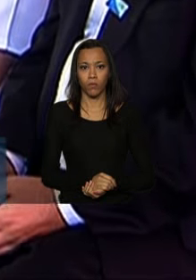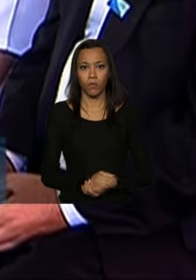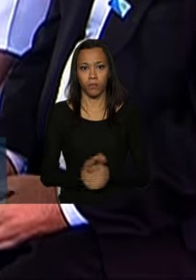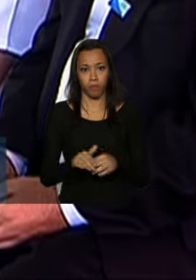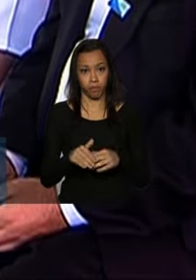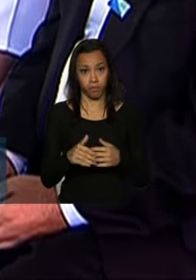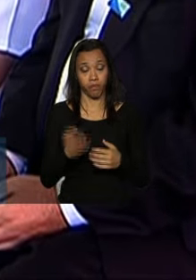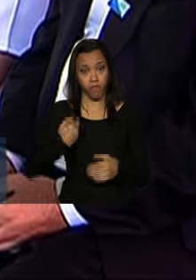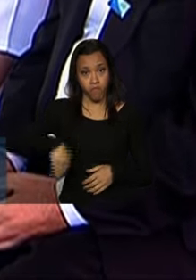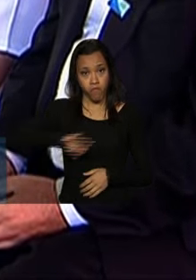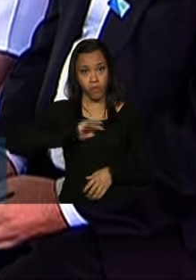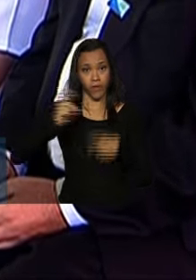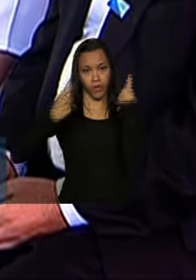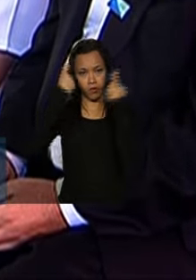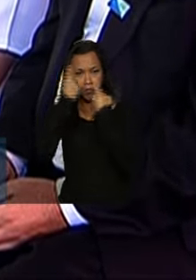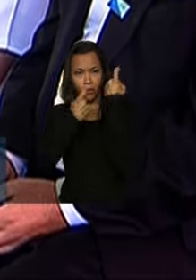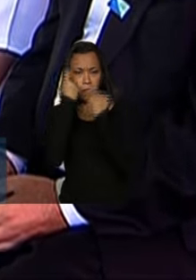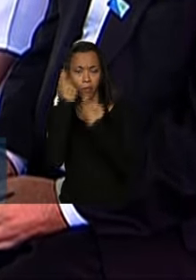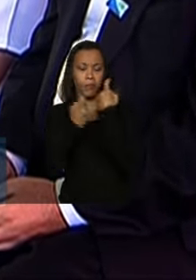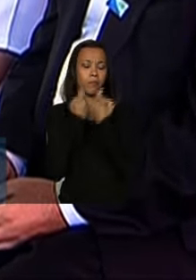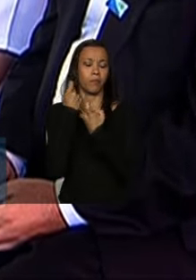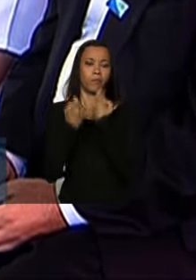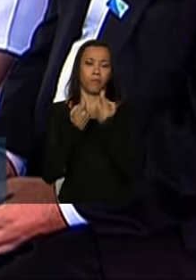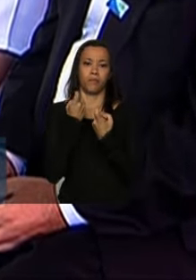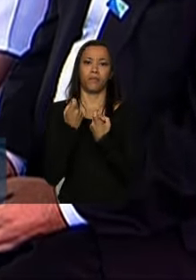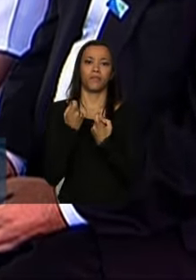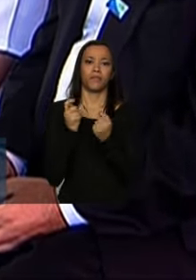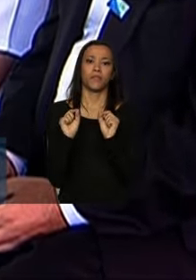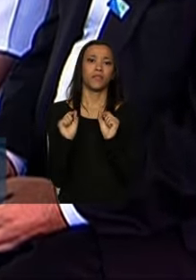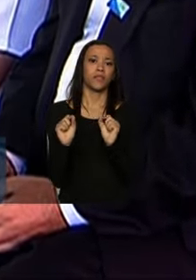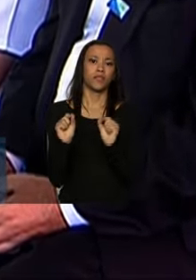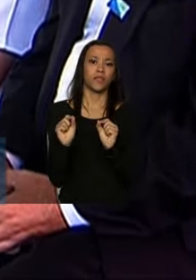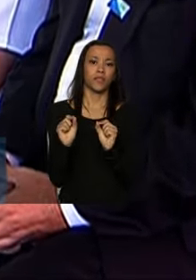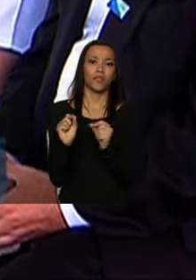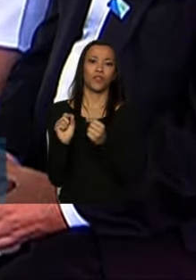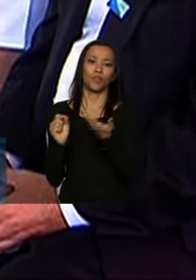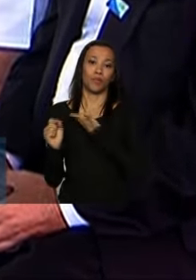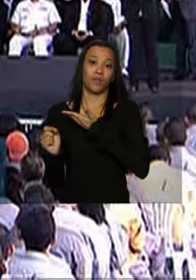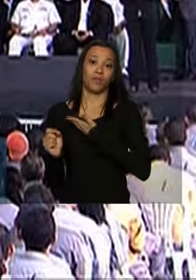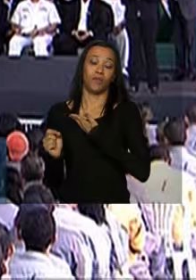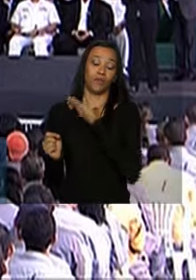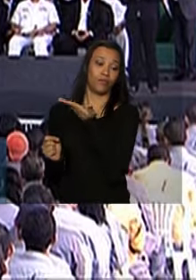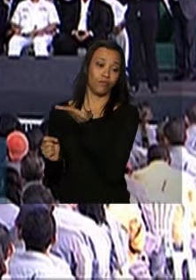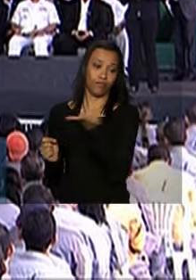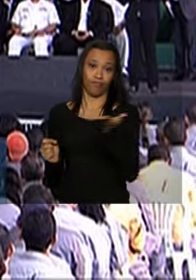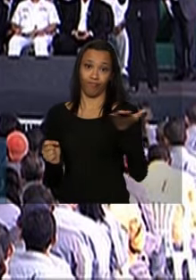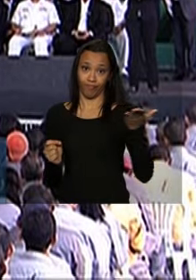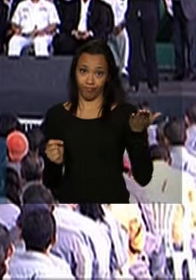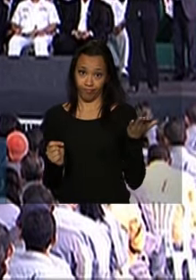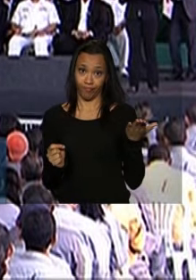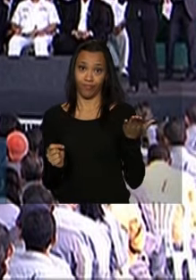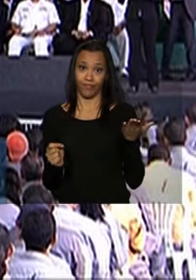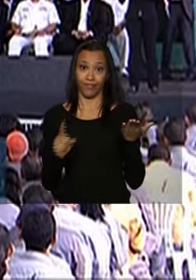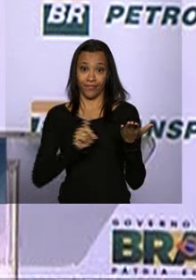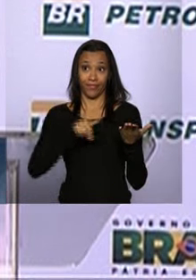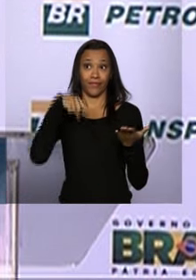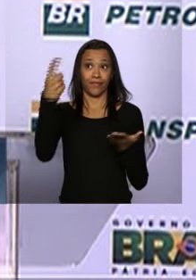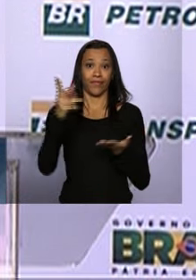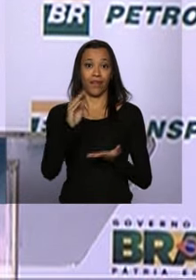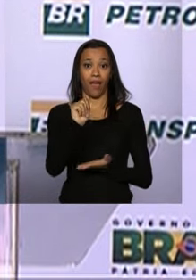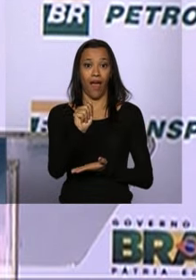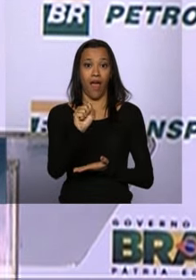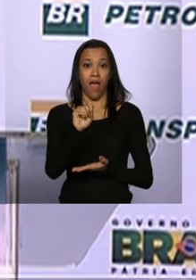Estamos preocupados muito com o afretamento e deixando meus colegas e companheiros lá asiáticos felizes da